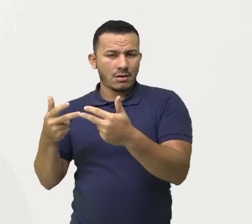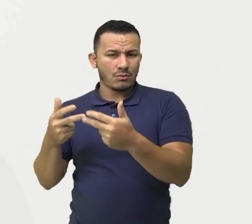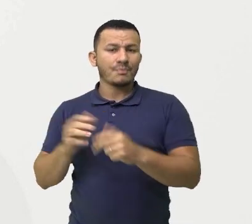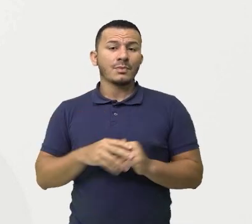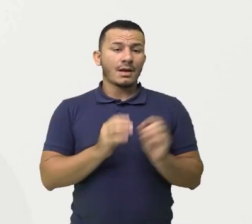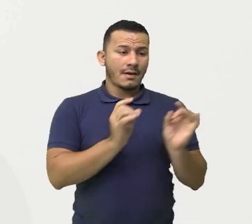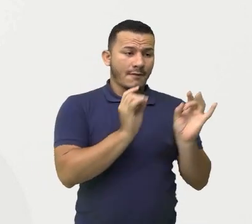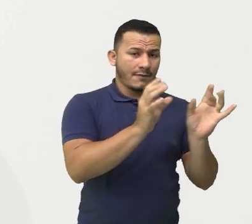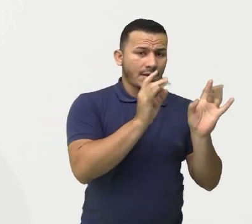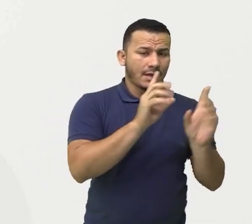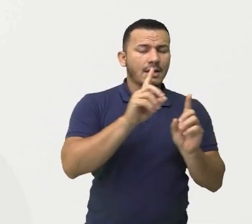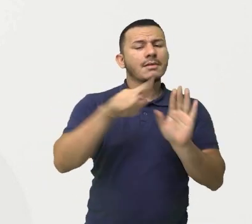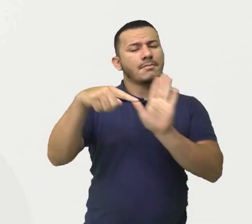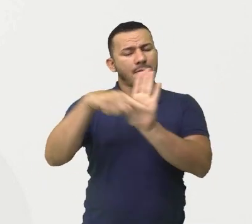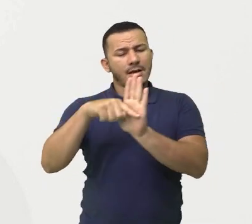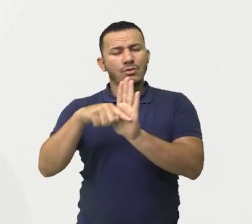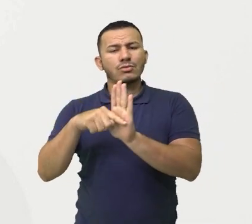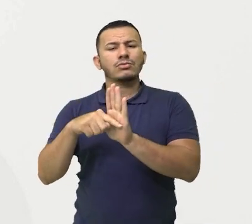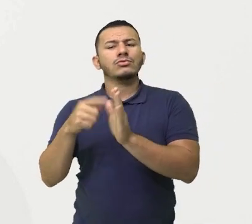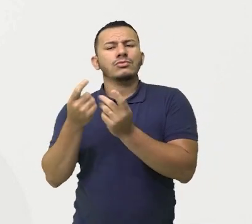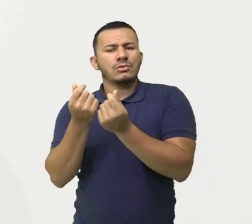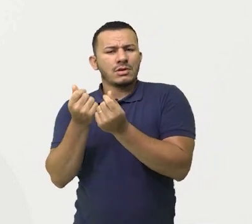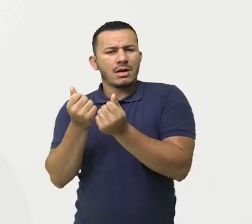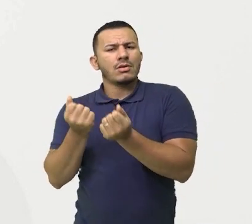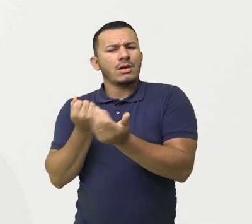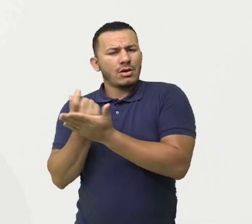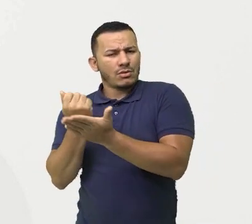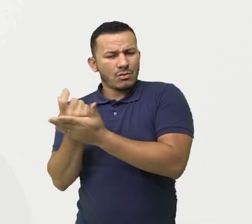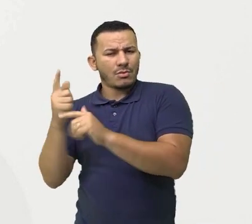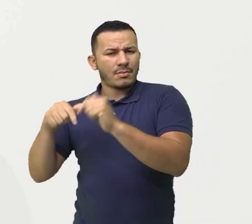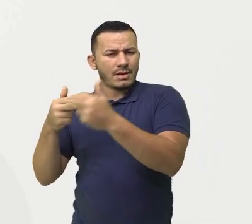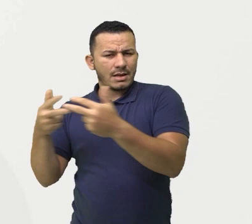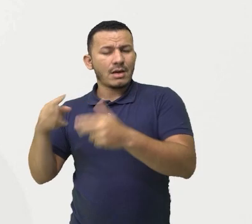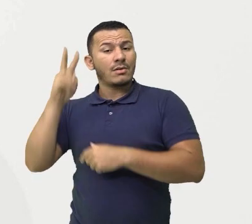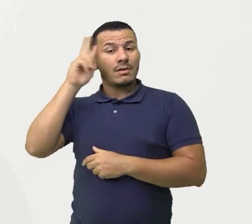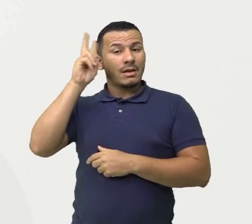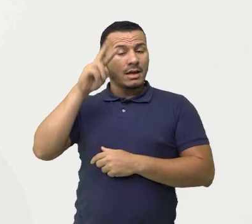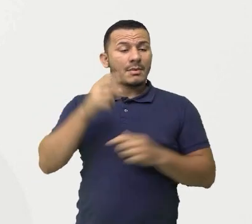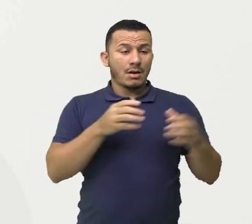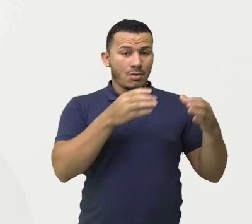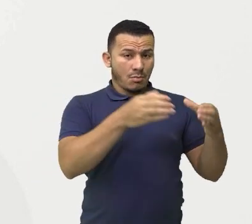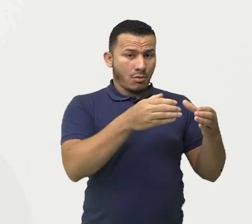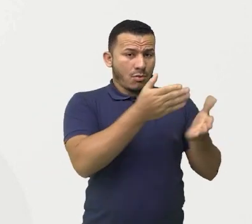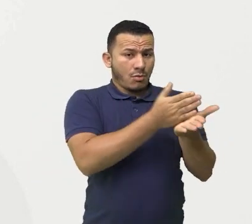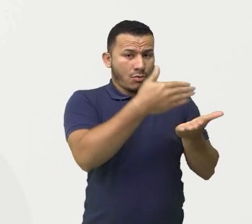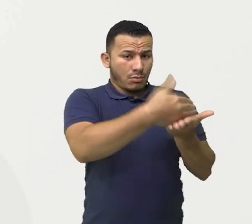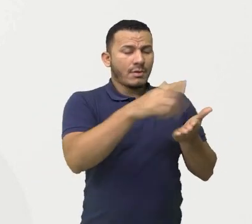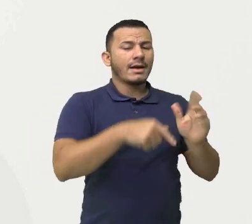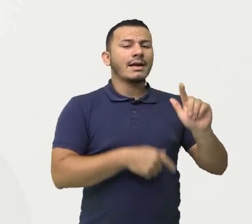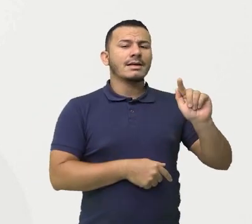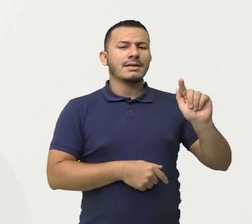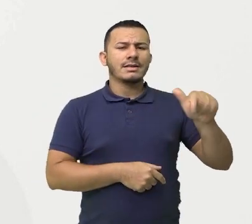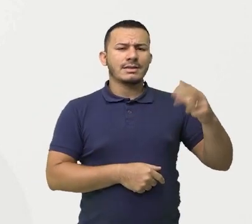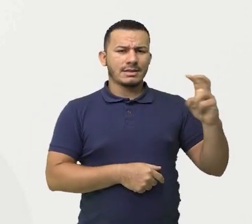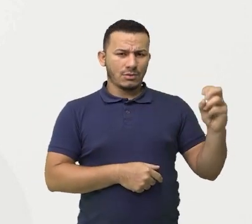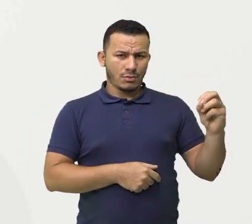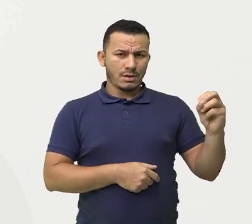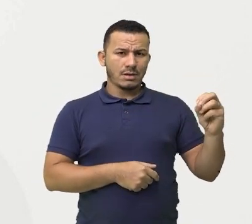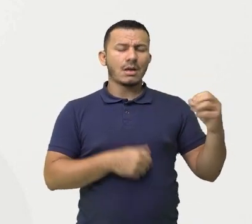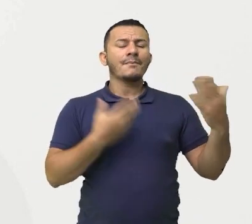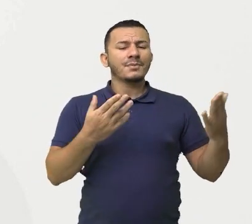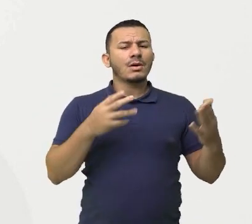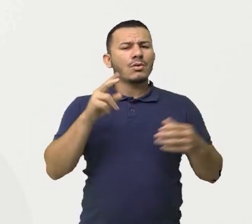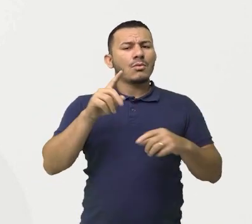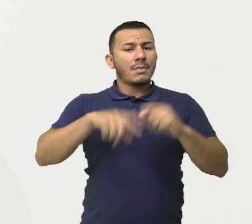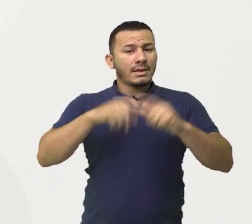da venda menos o valor do custo. O bolo de chocolate, a gente sabe que ele é vendido por R$ 7,50. Como o custo era 5, então claro que o lucro é